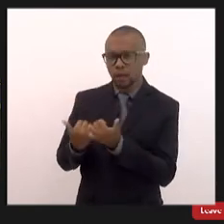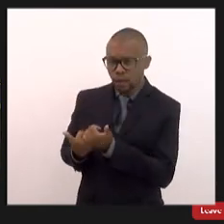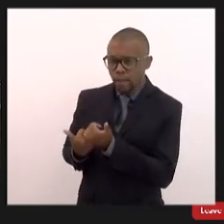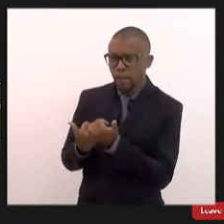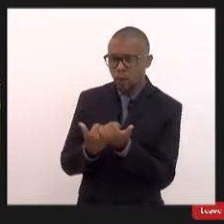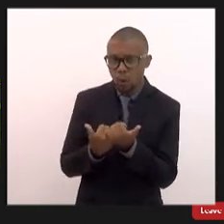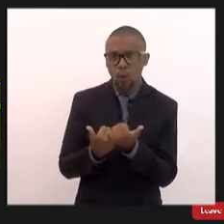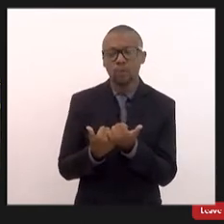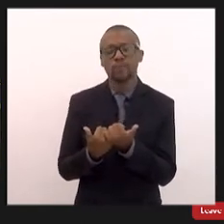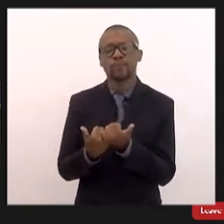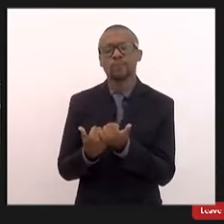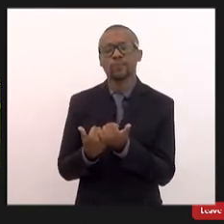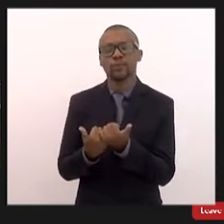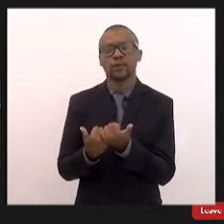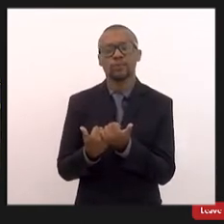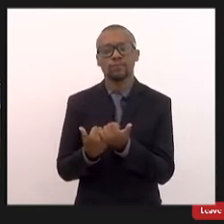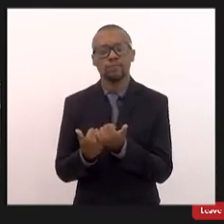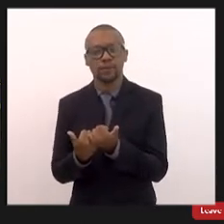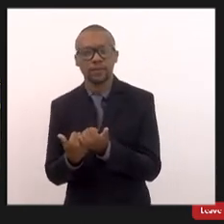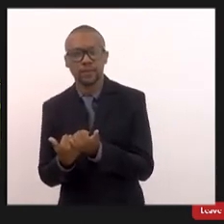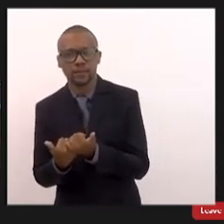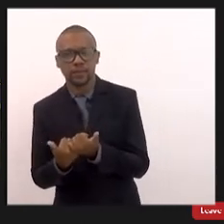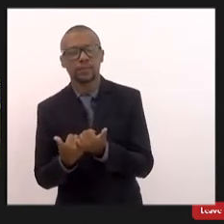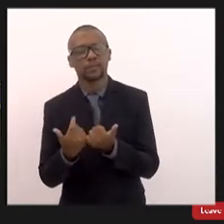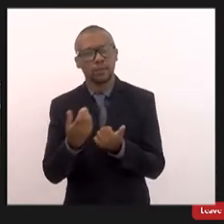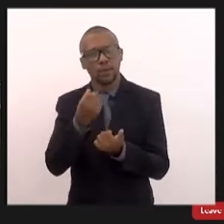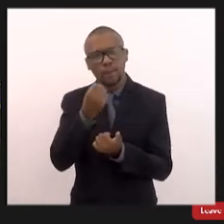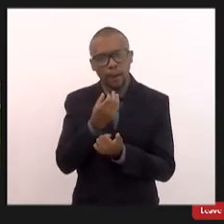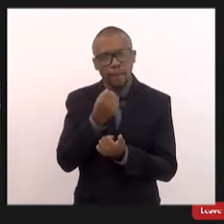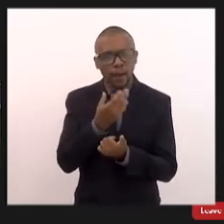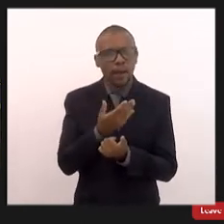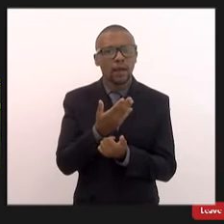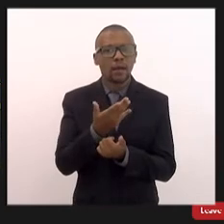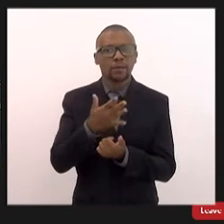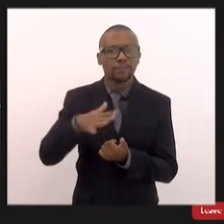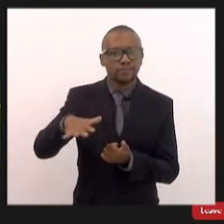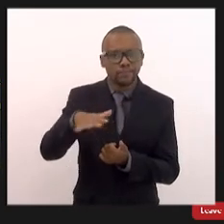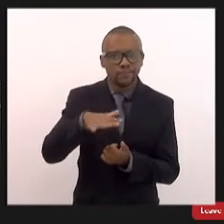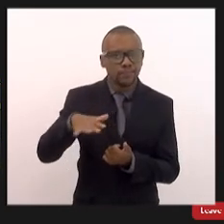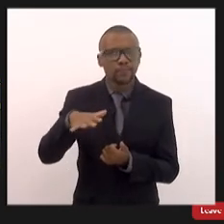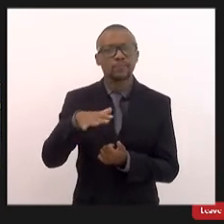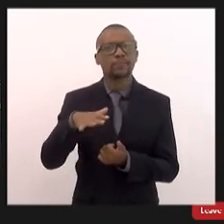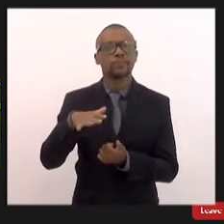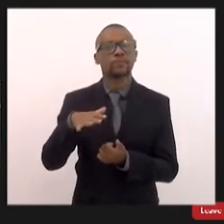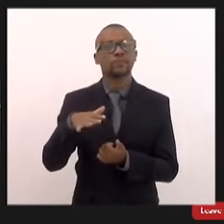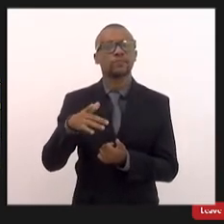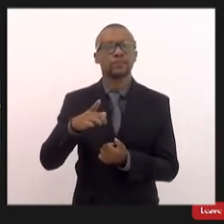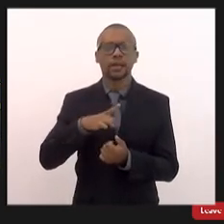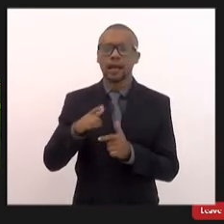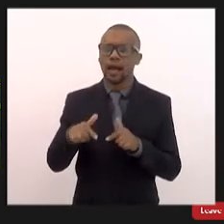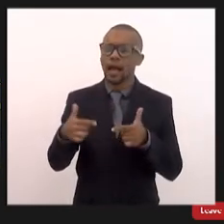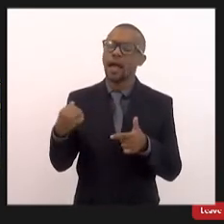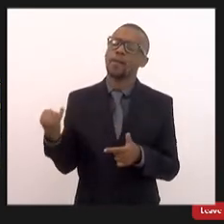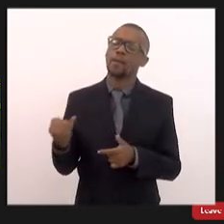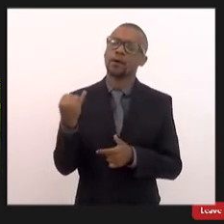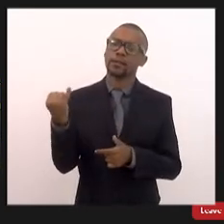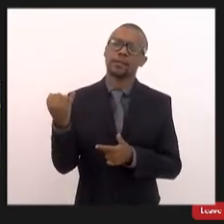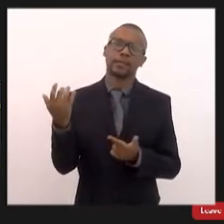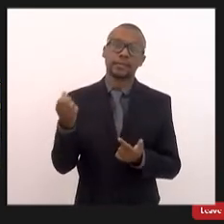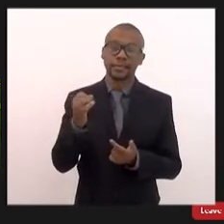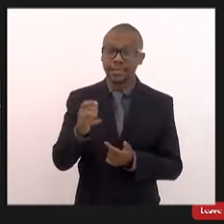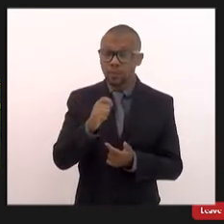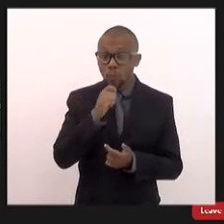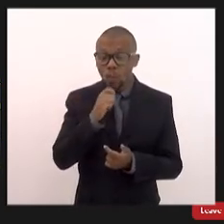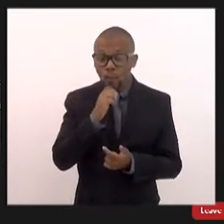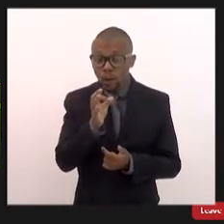como eu falei, está caminhando muito bem. E o apoio do movimento é essencial. Se não tivesse esse